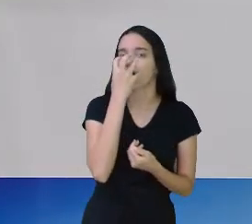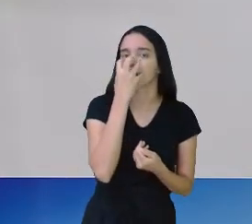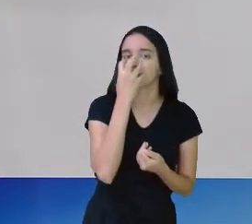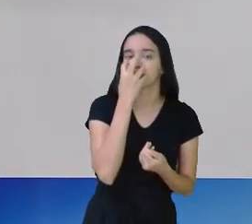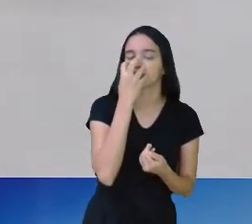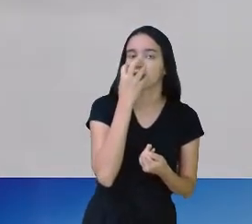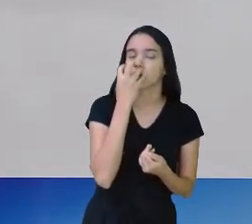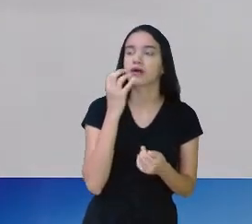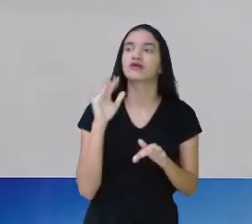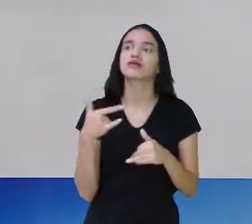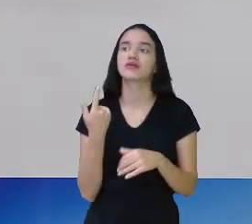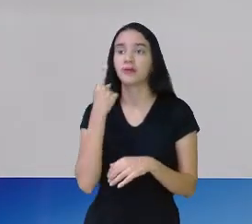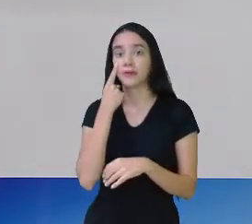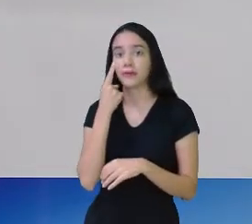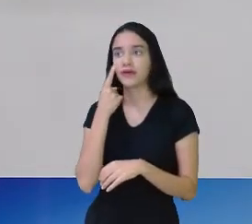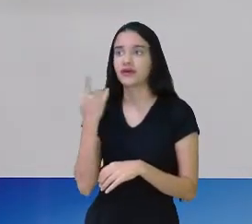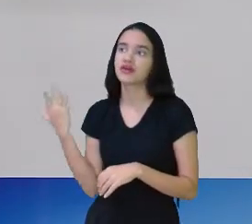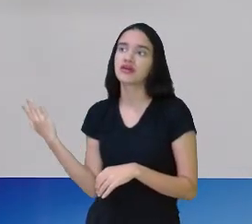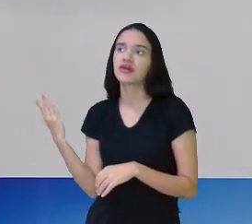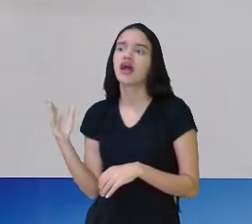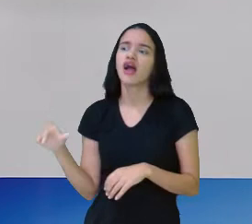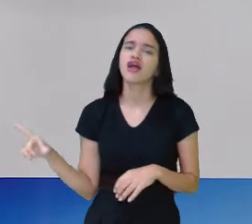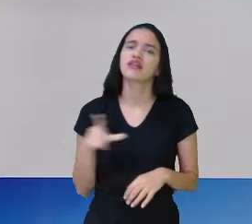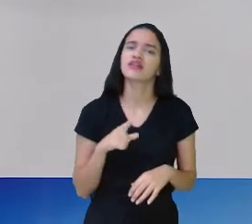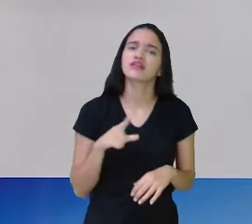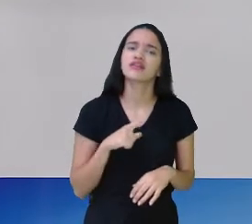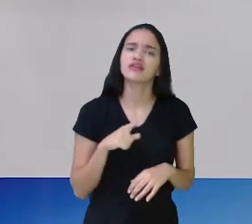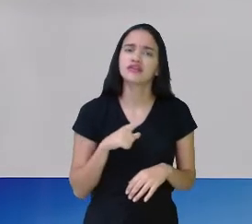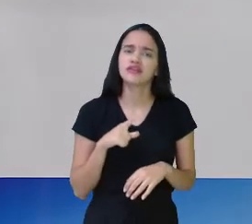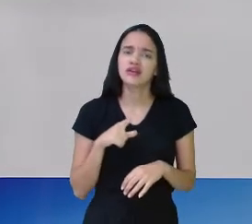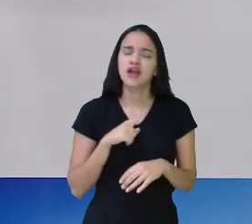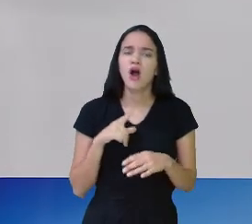as apresentações terão alguns